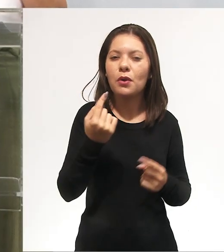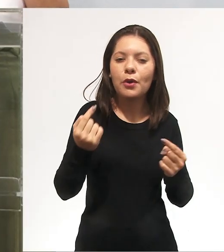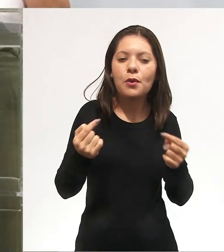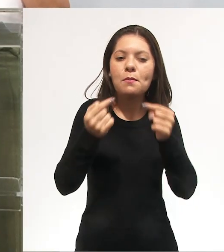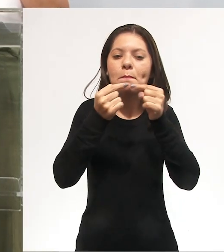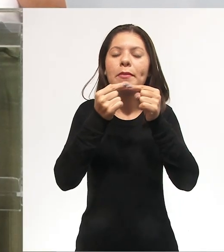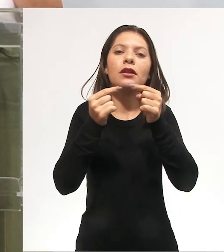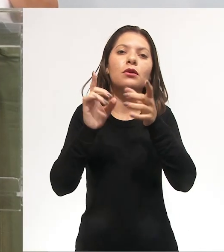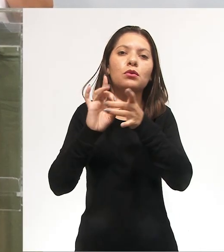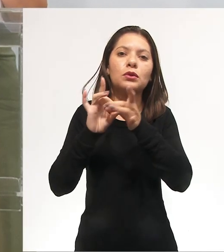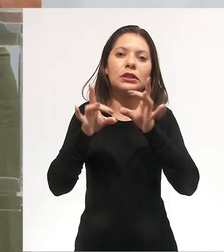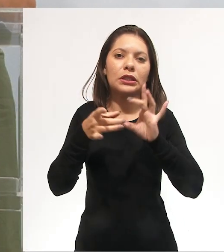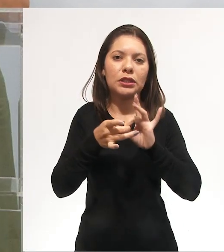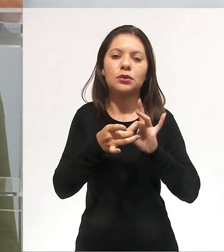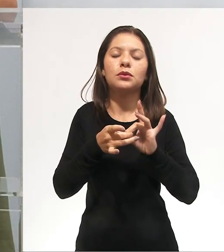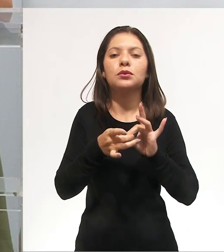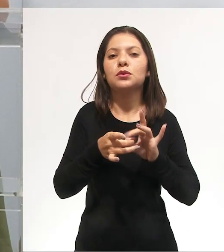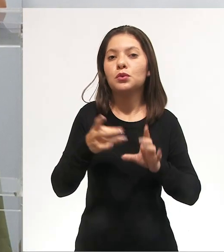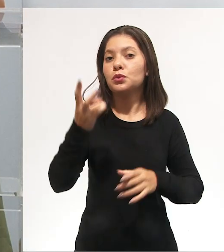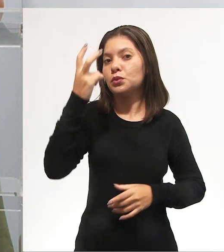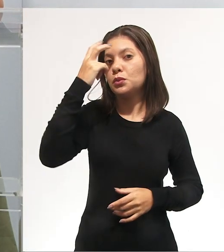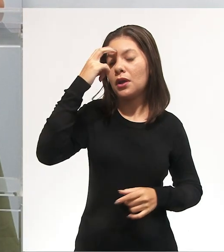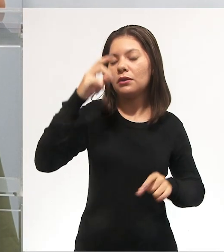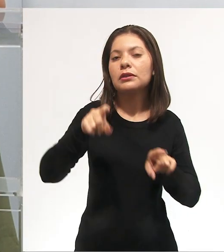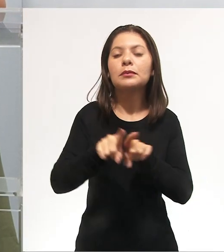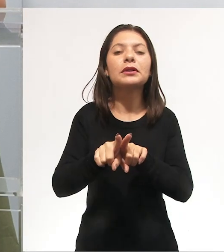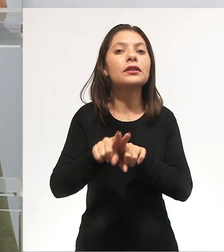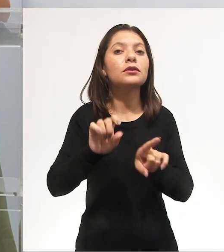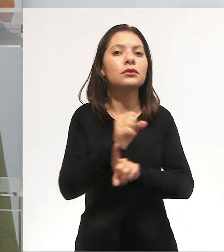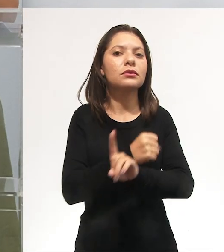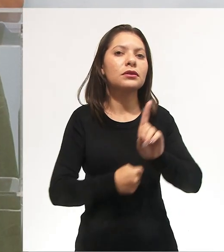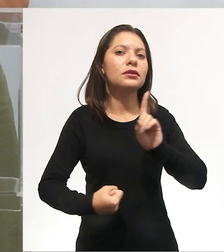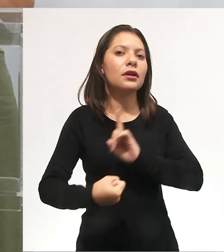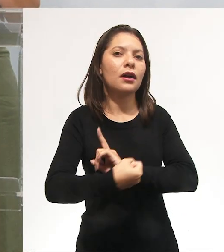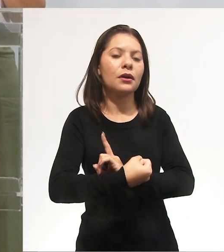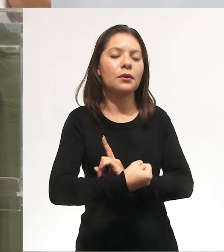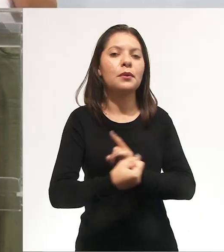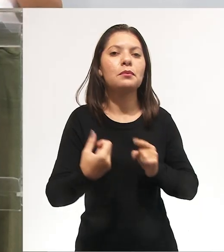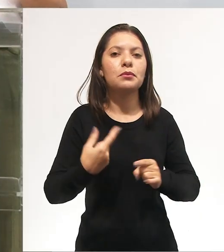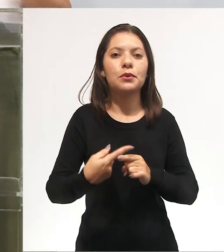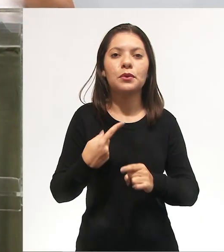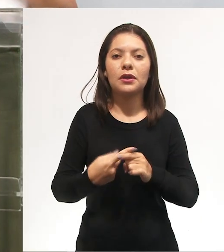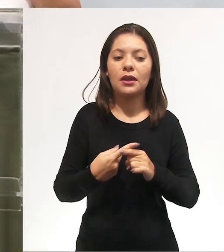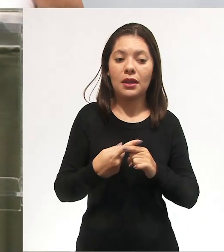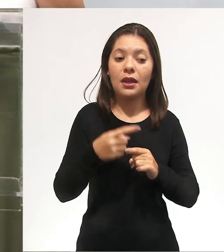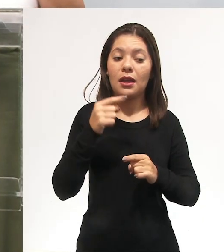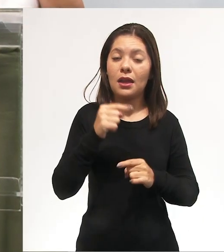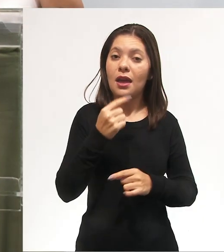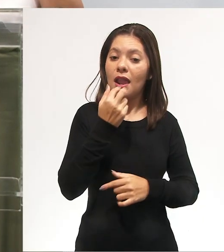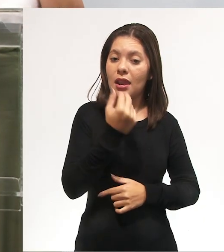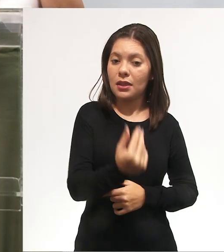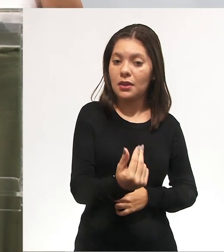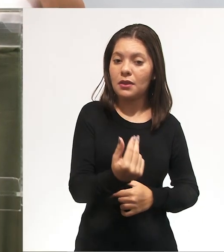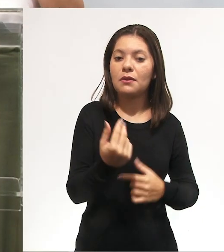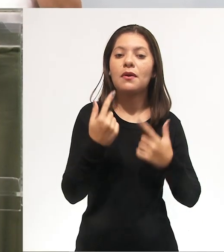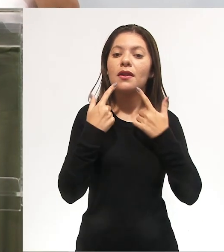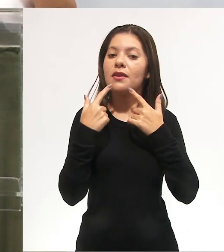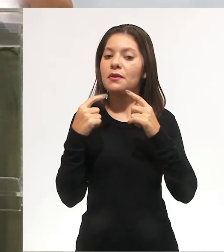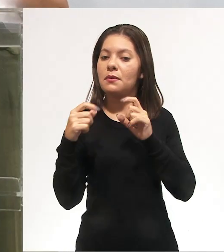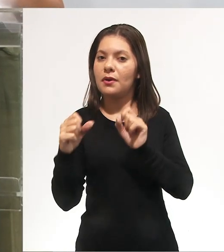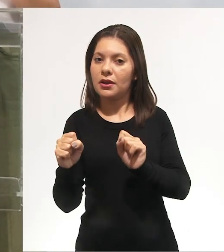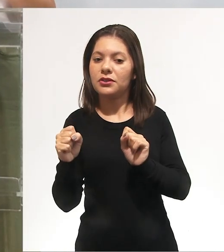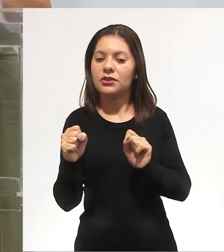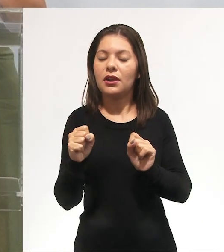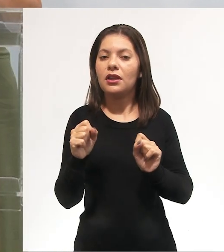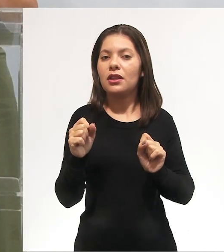relacionada com o contexto cultural e social, né? Então, por quê? Porque é através da linguagem,